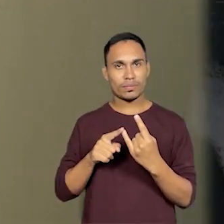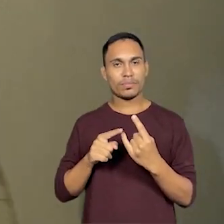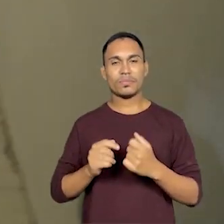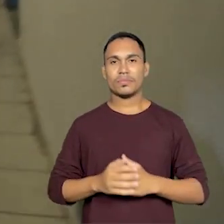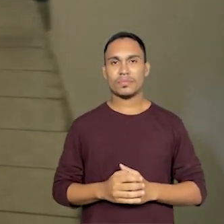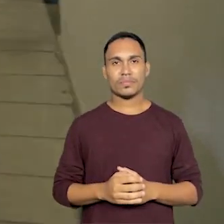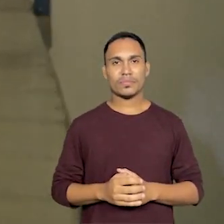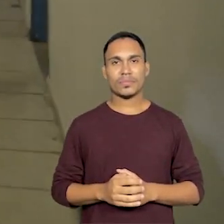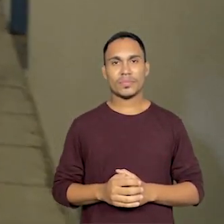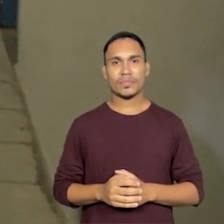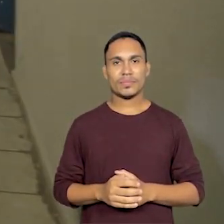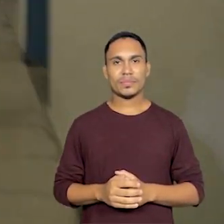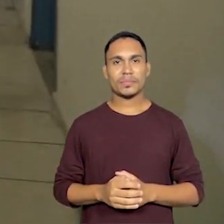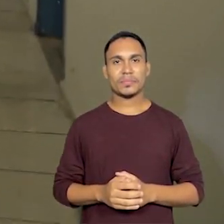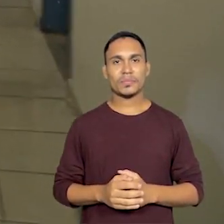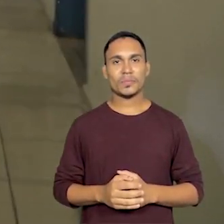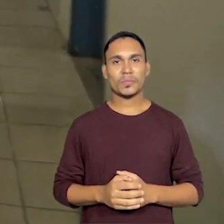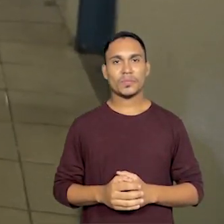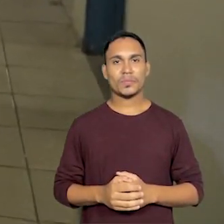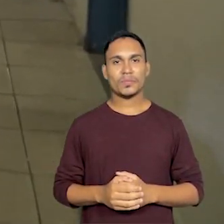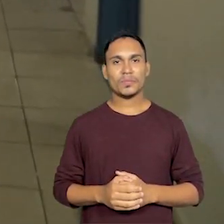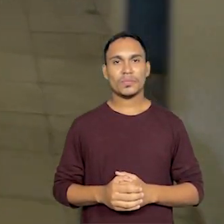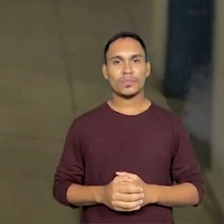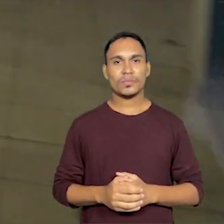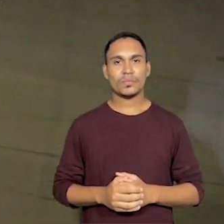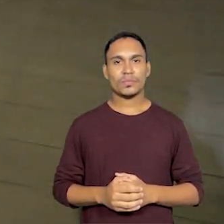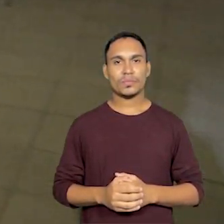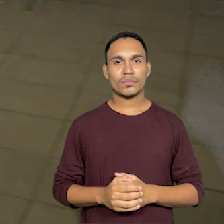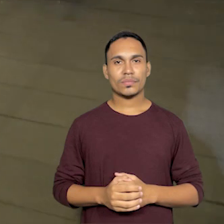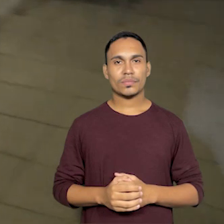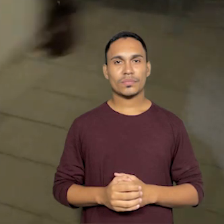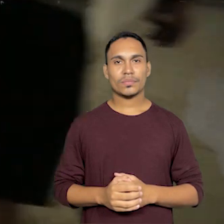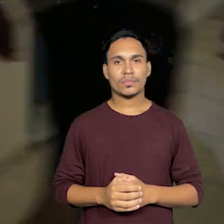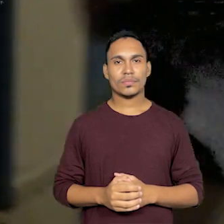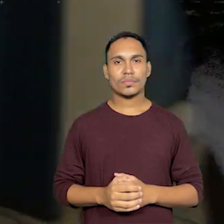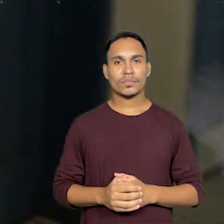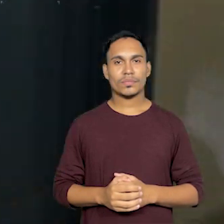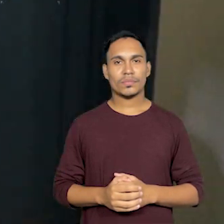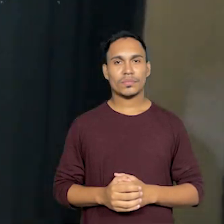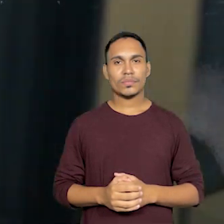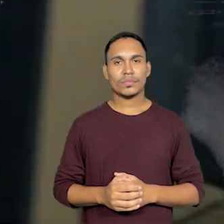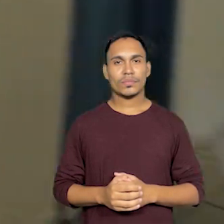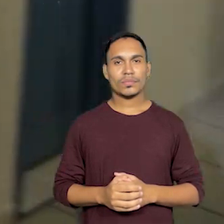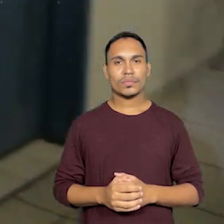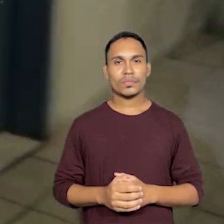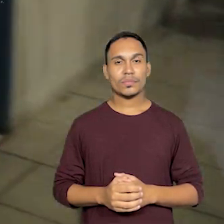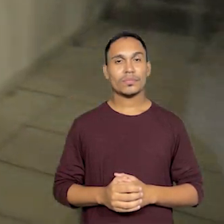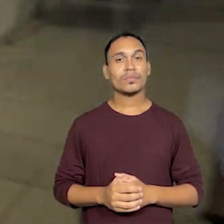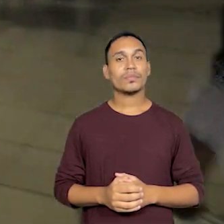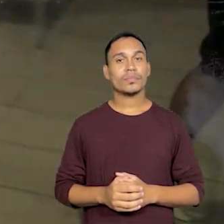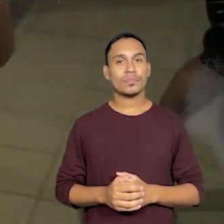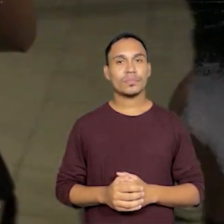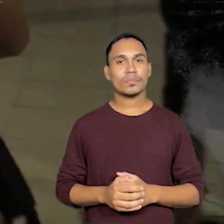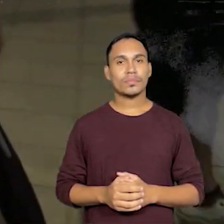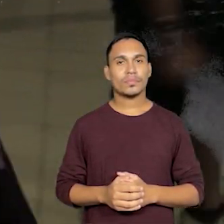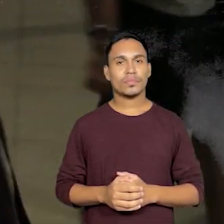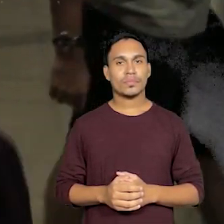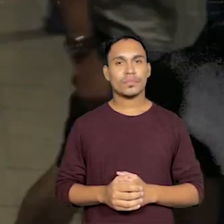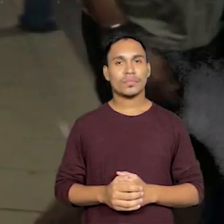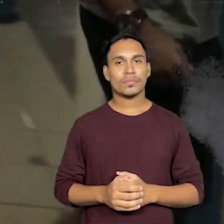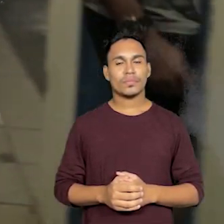casa e passam por um corredor largo de paredes brancas. À esquerda, há 3 portas de madeira azul fechadas.